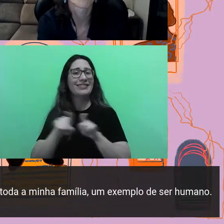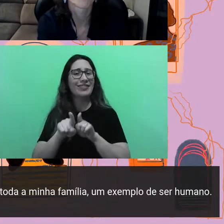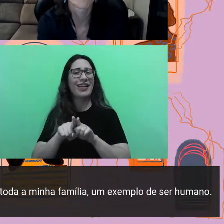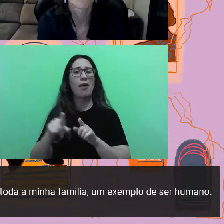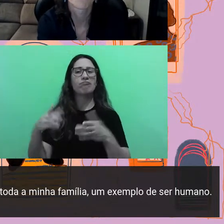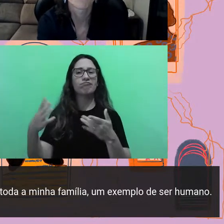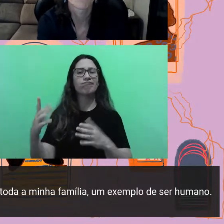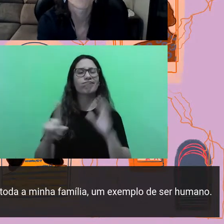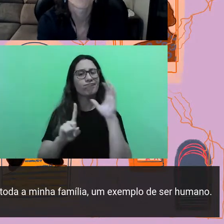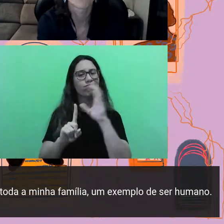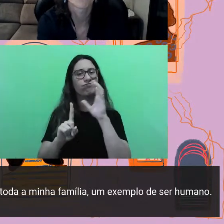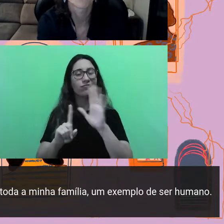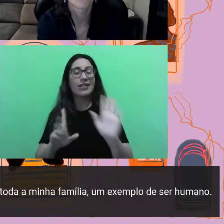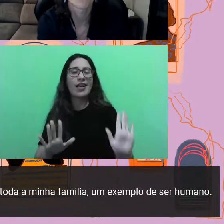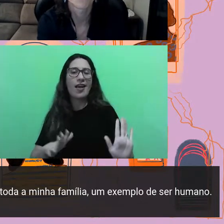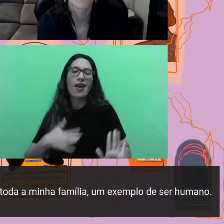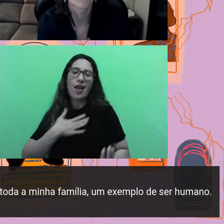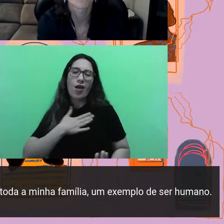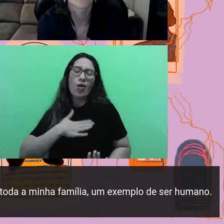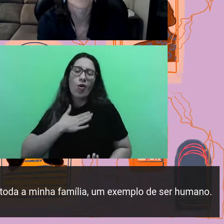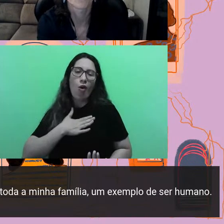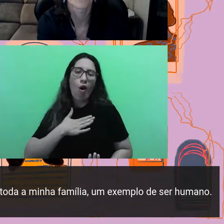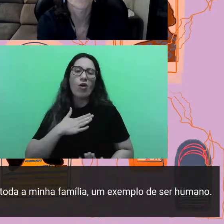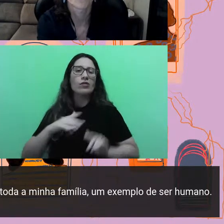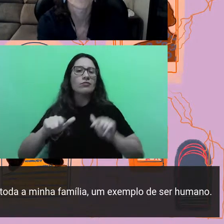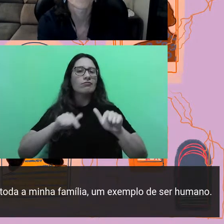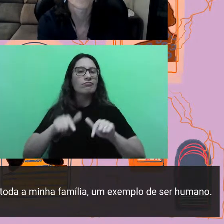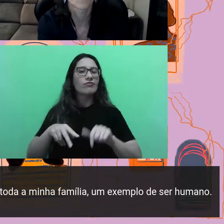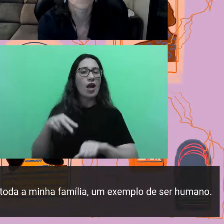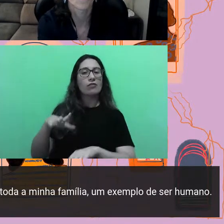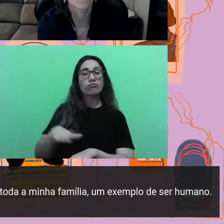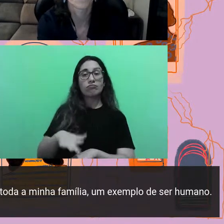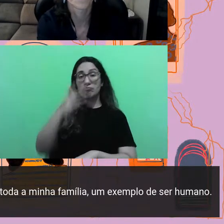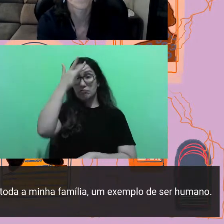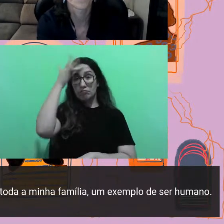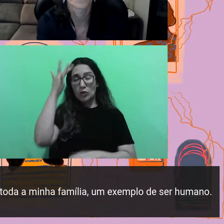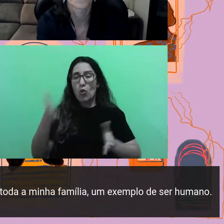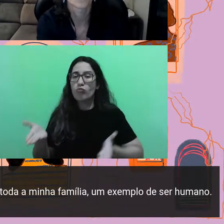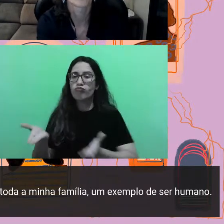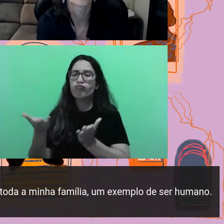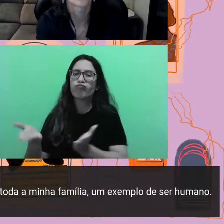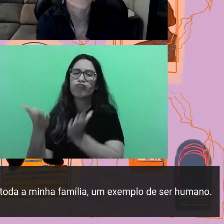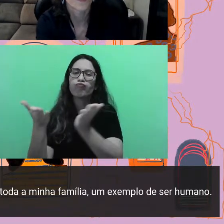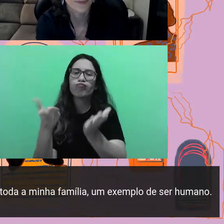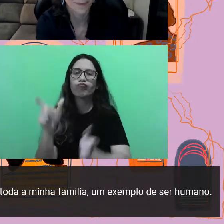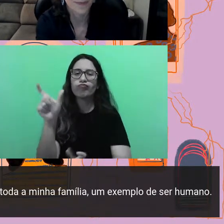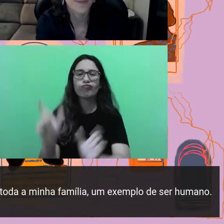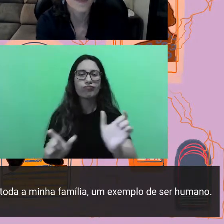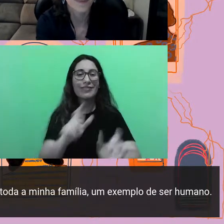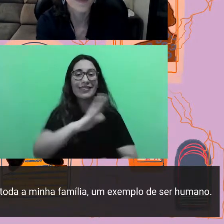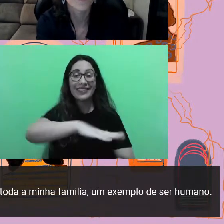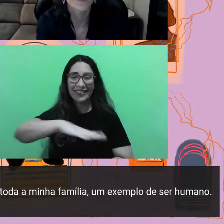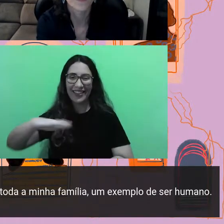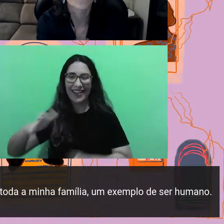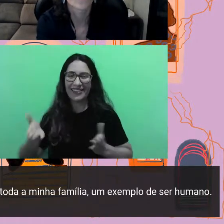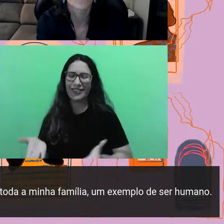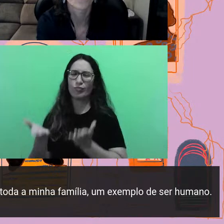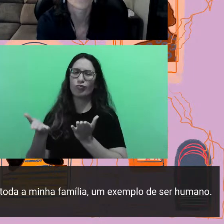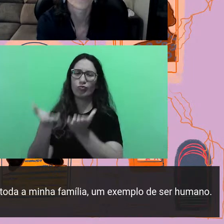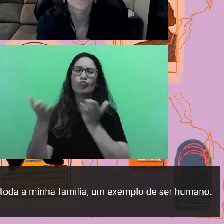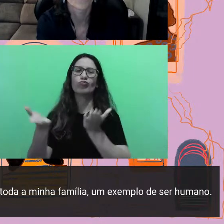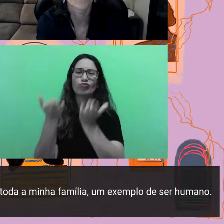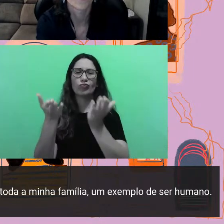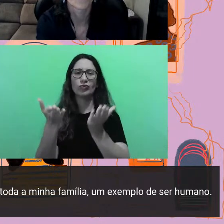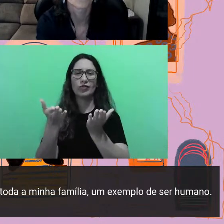né? Eu prefiro, né, ficar ali nos bastidores, né, e motivando, né, essas crianças a não